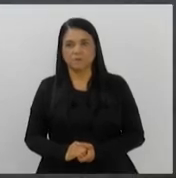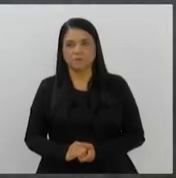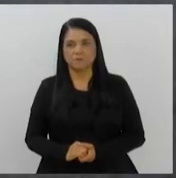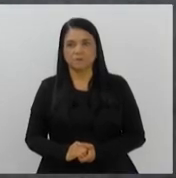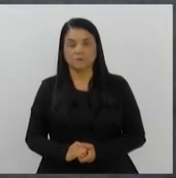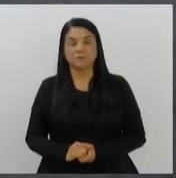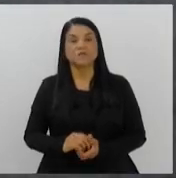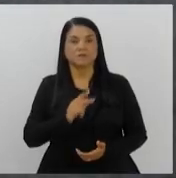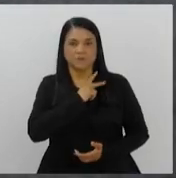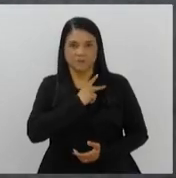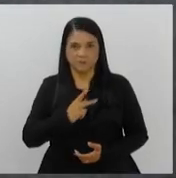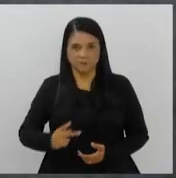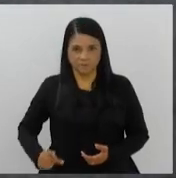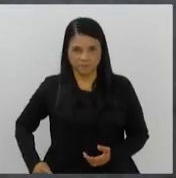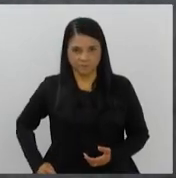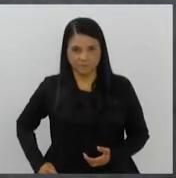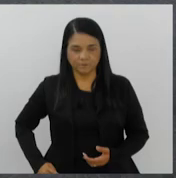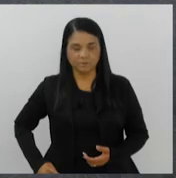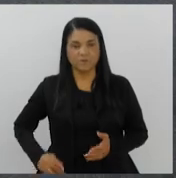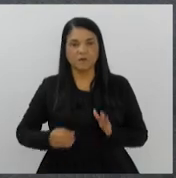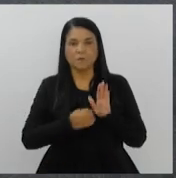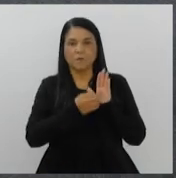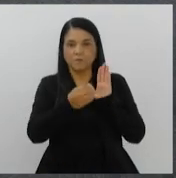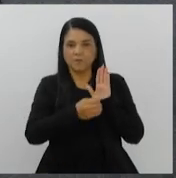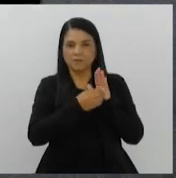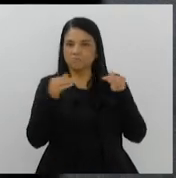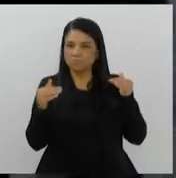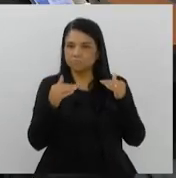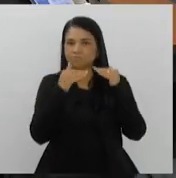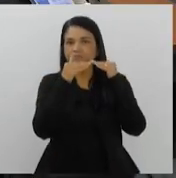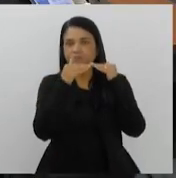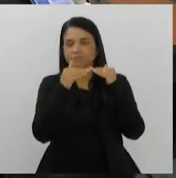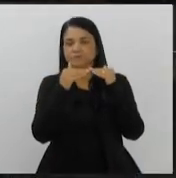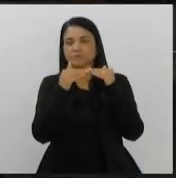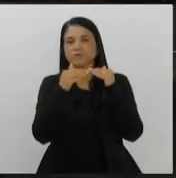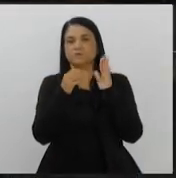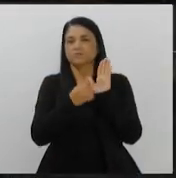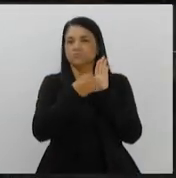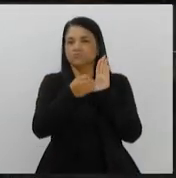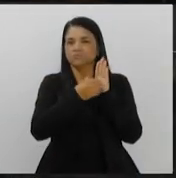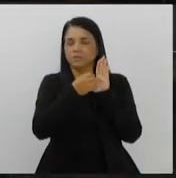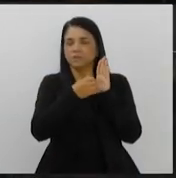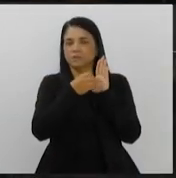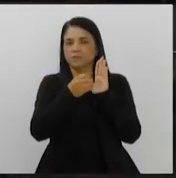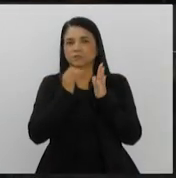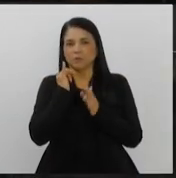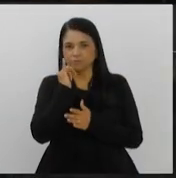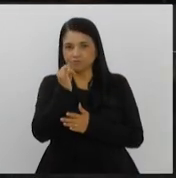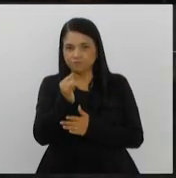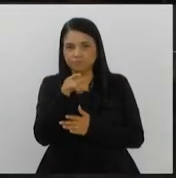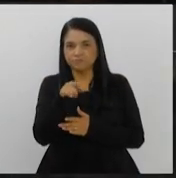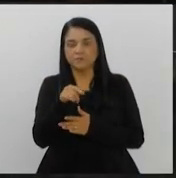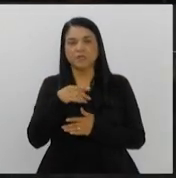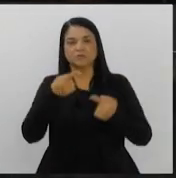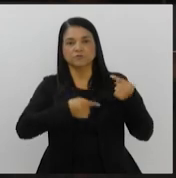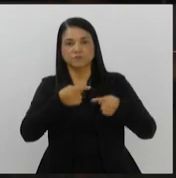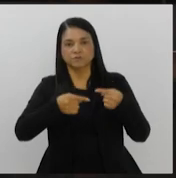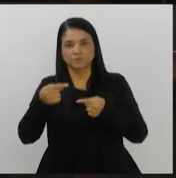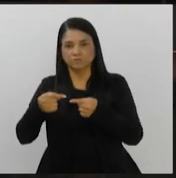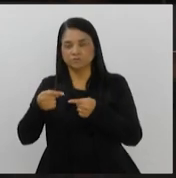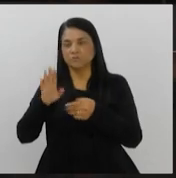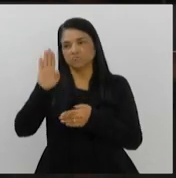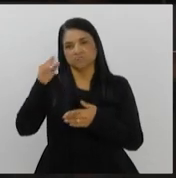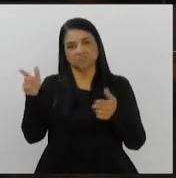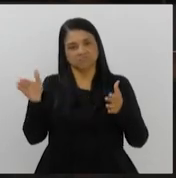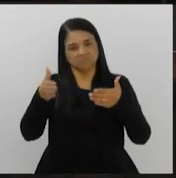Senhora presidente, parecer favorável. Com os pareceres emitidos, em discussão, não havendo quem queira